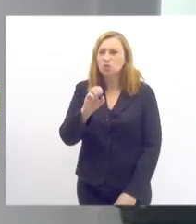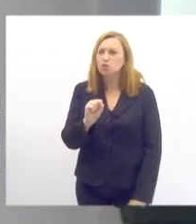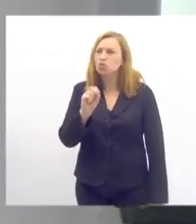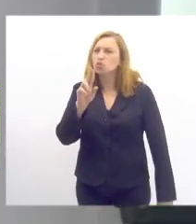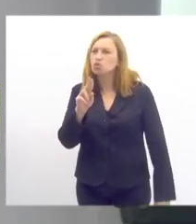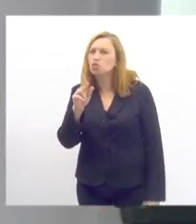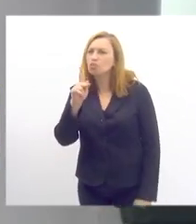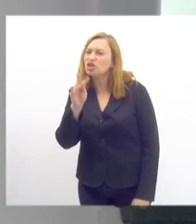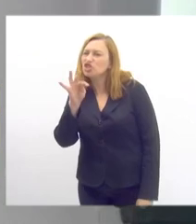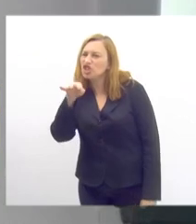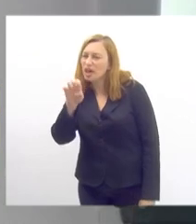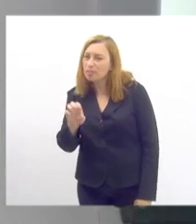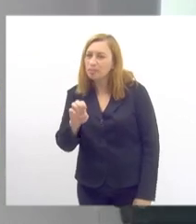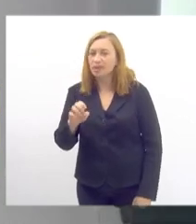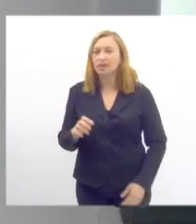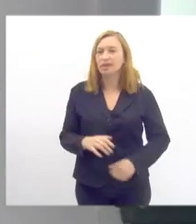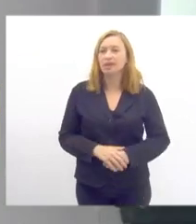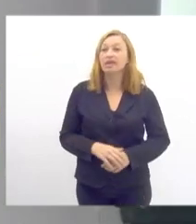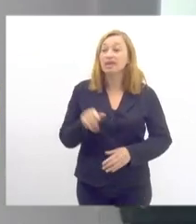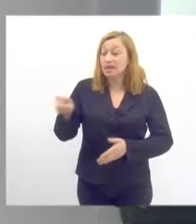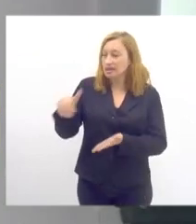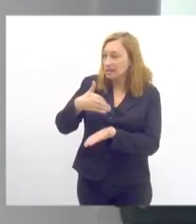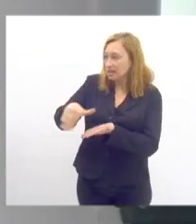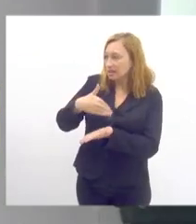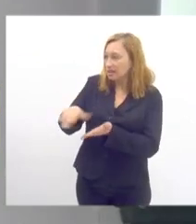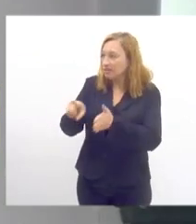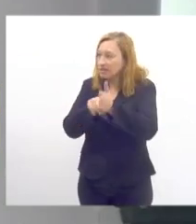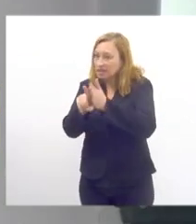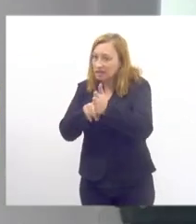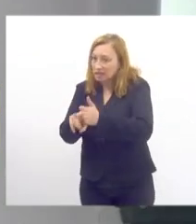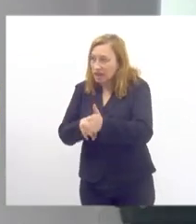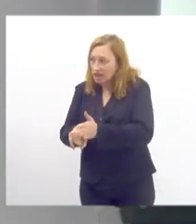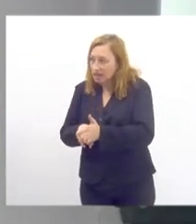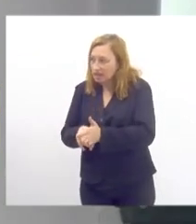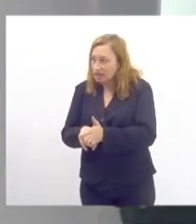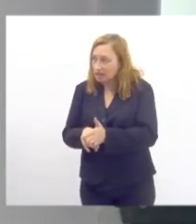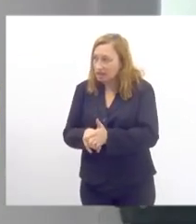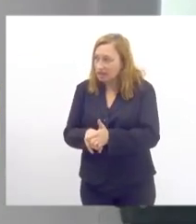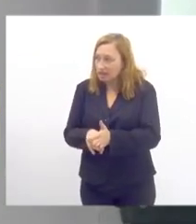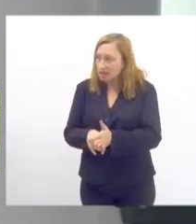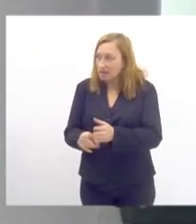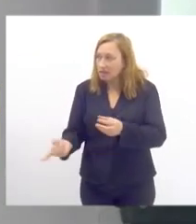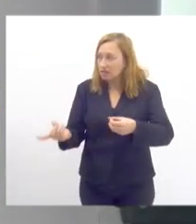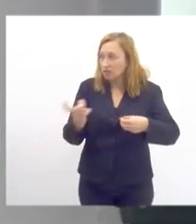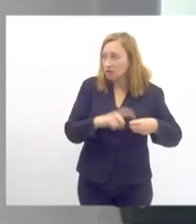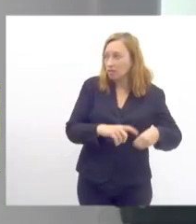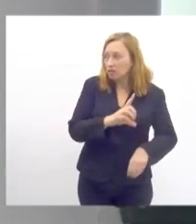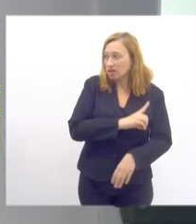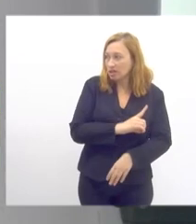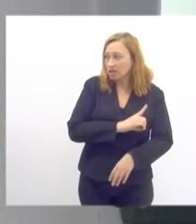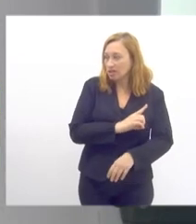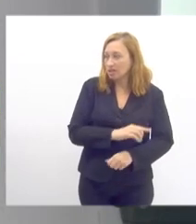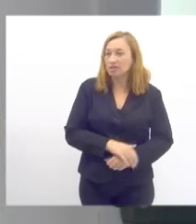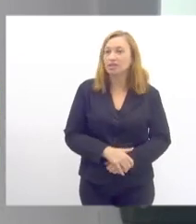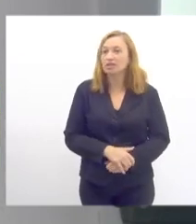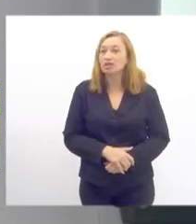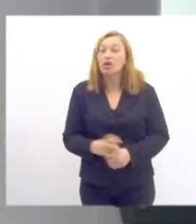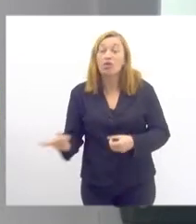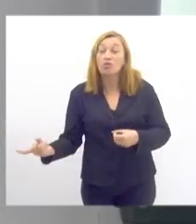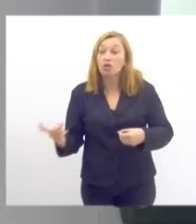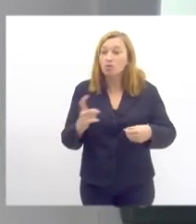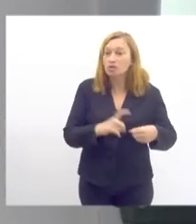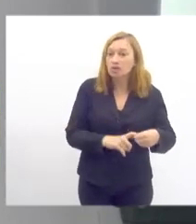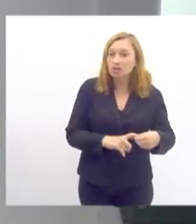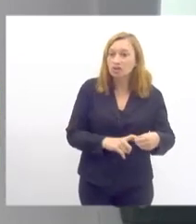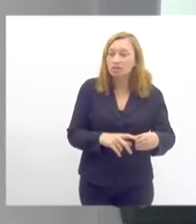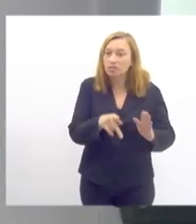E essa secretaria faria análise da minuta de portaria e devolveria para o DETRAN. Retornando a